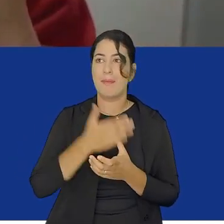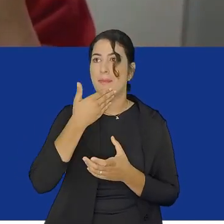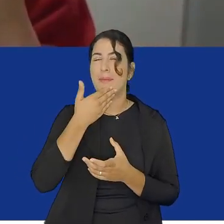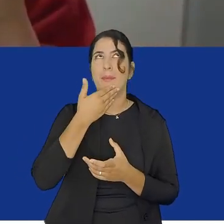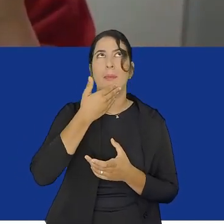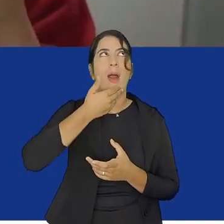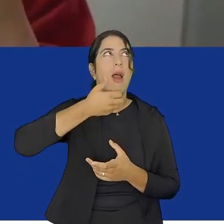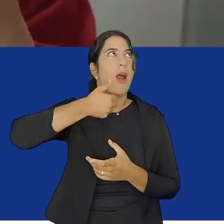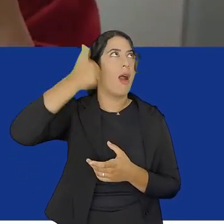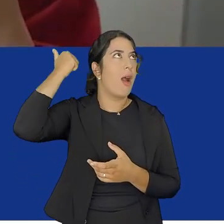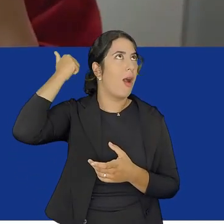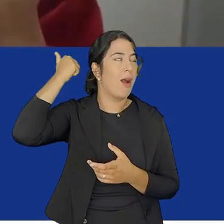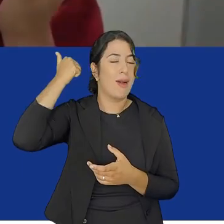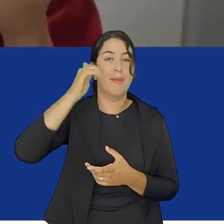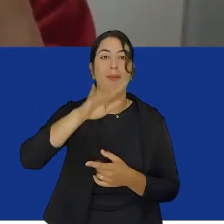coisa que eu fiz da vida.